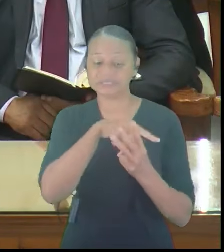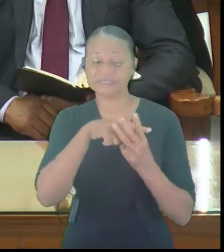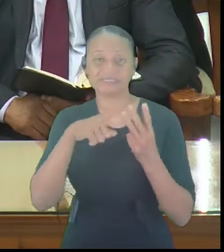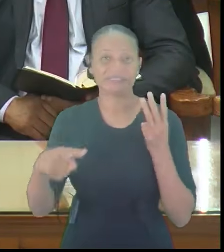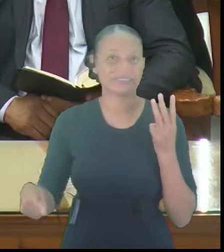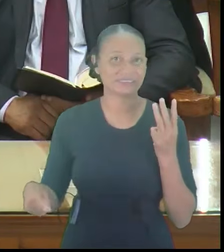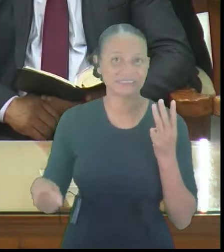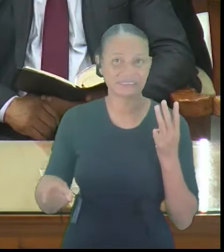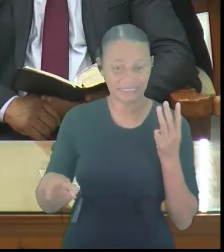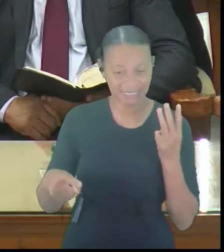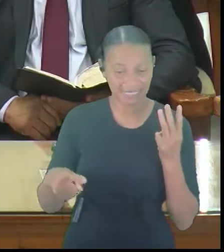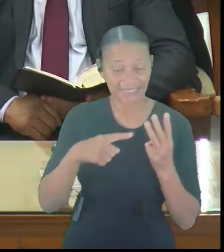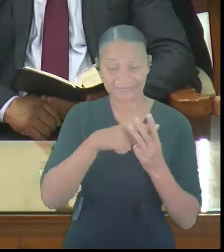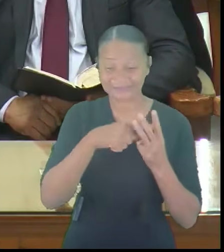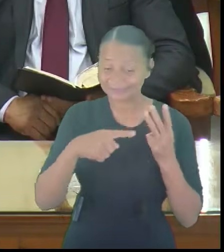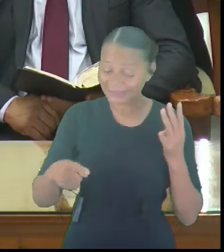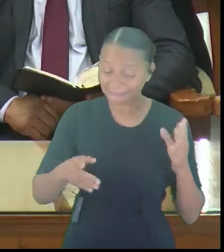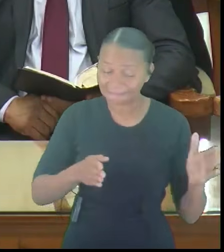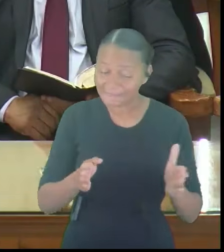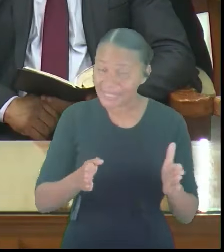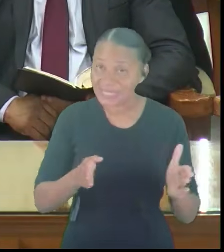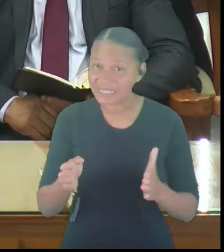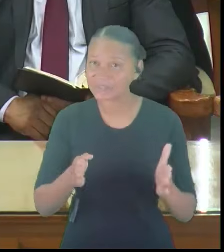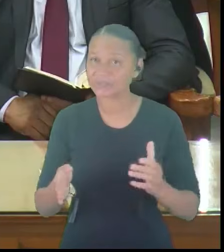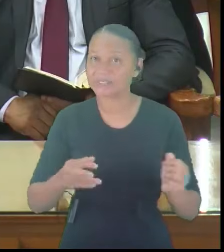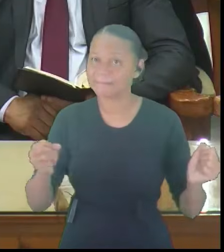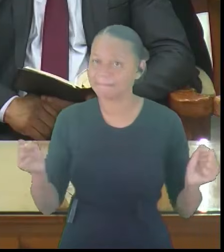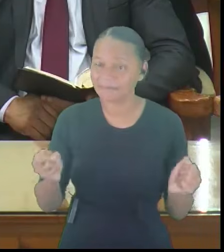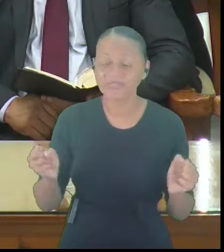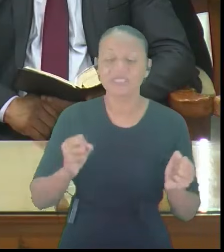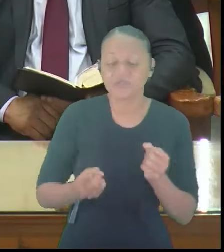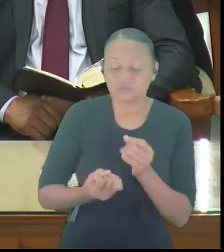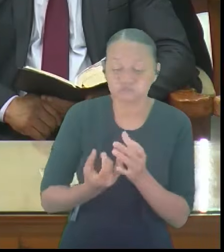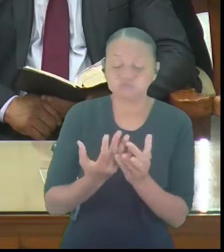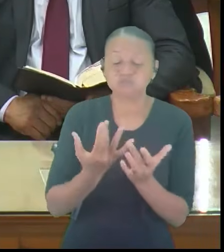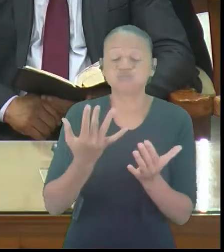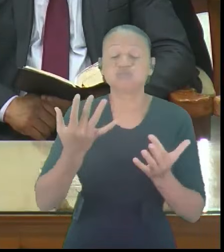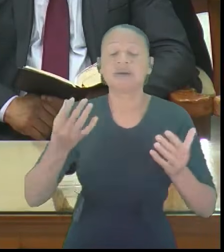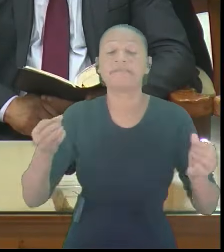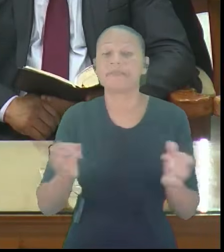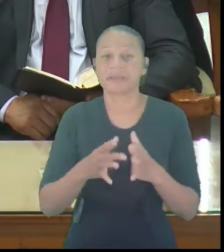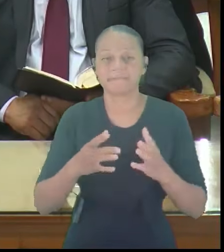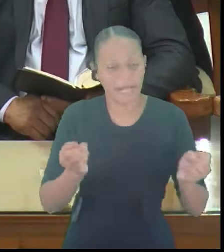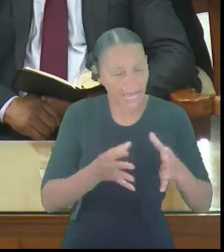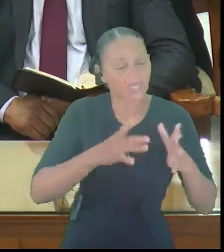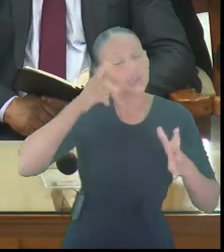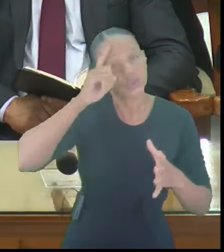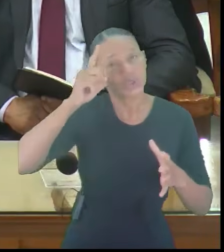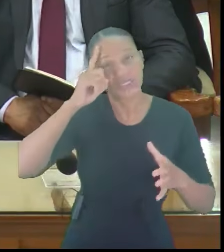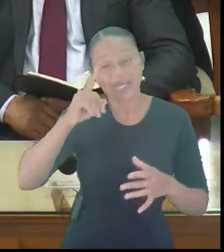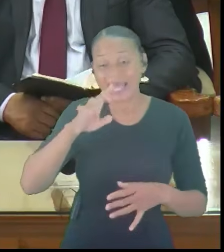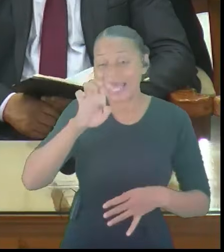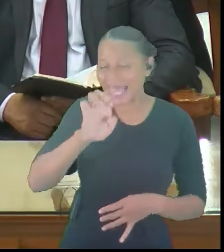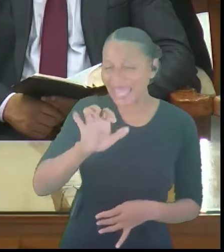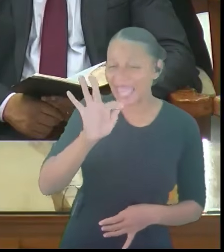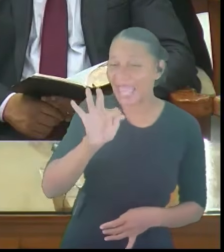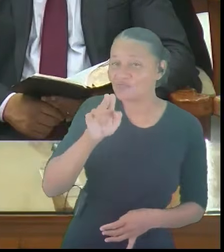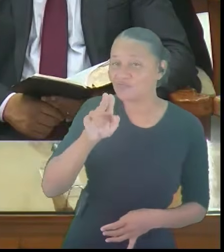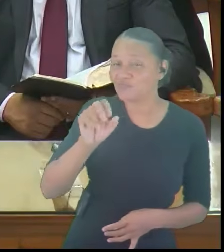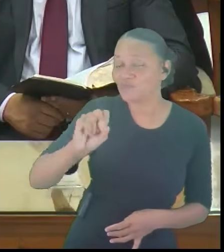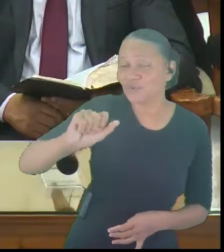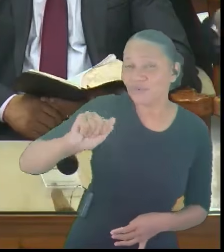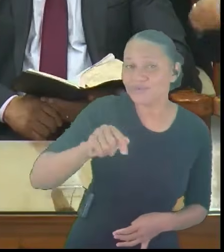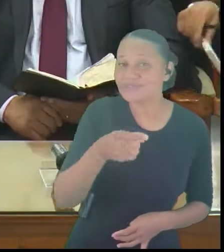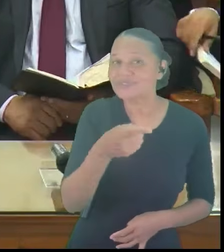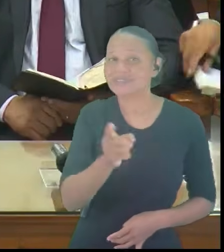de efusão de milagre. Milagre tem todo dia. Milagre tem todo dia. Agora, efusão de milagres